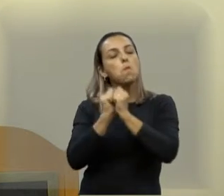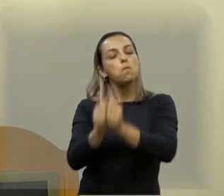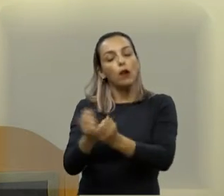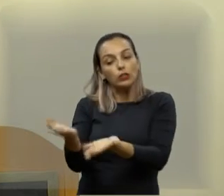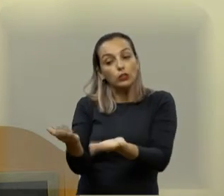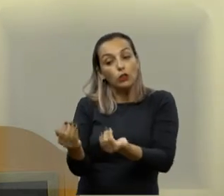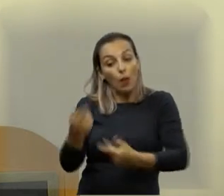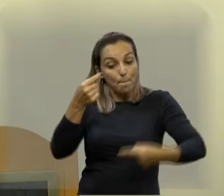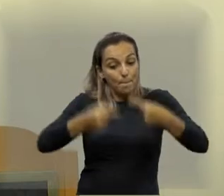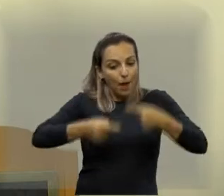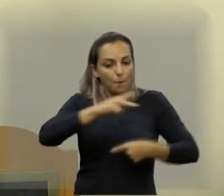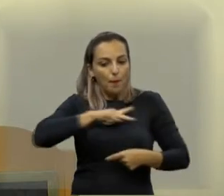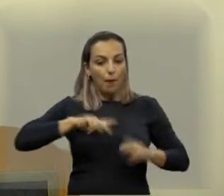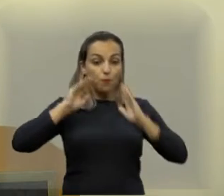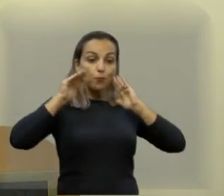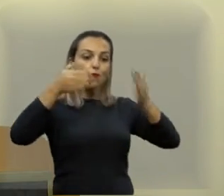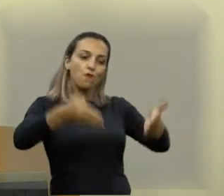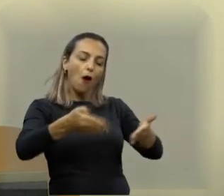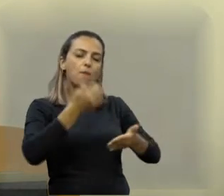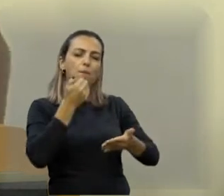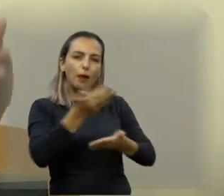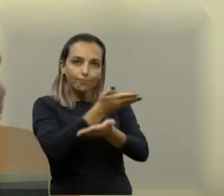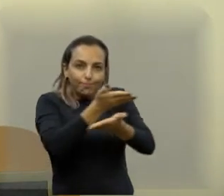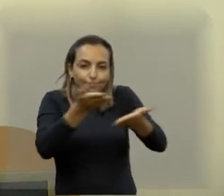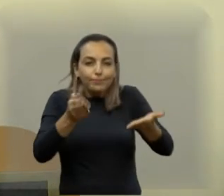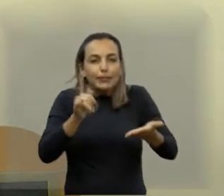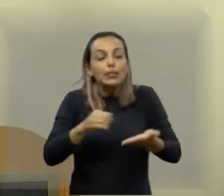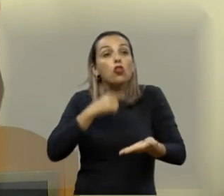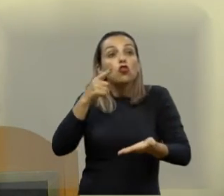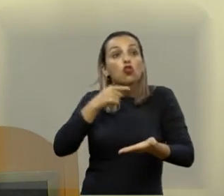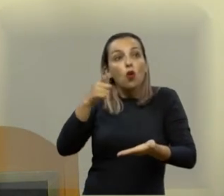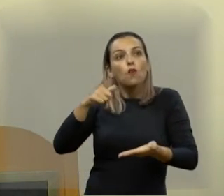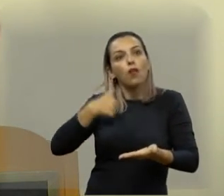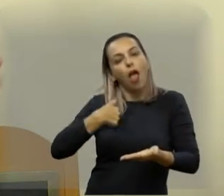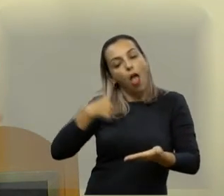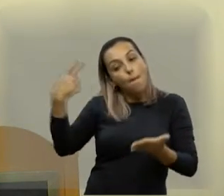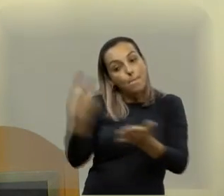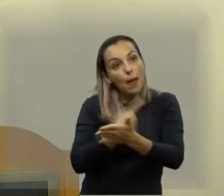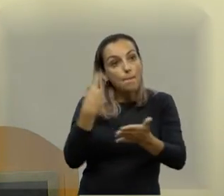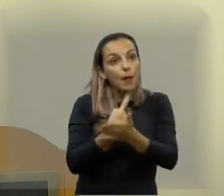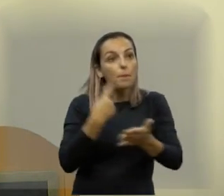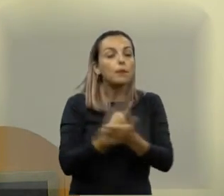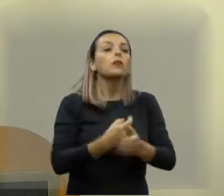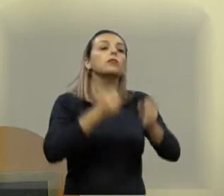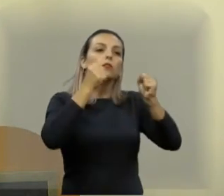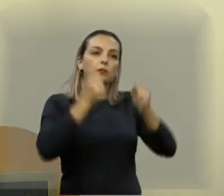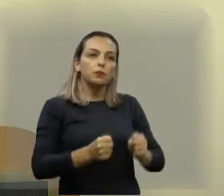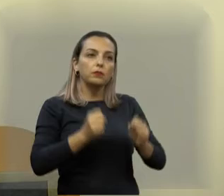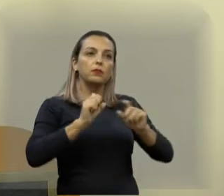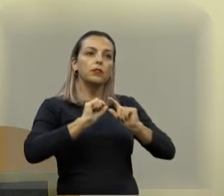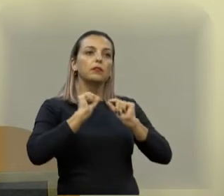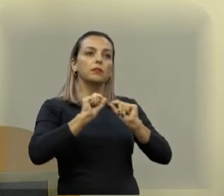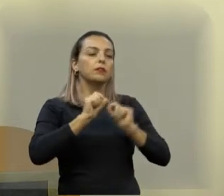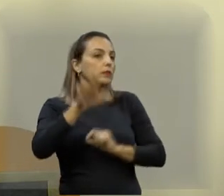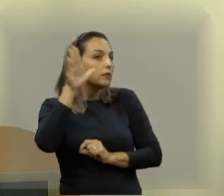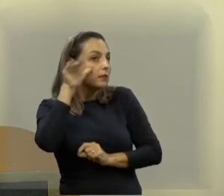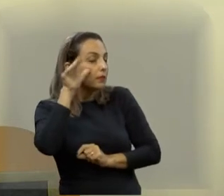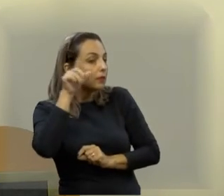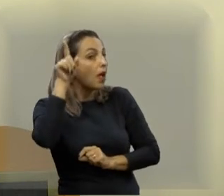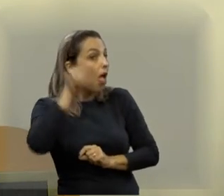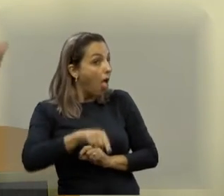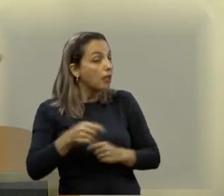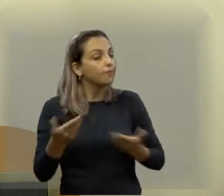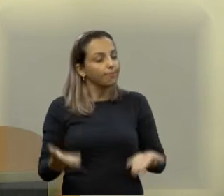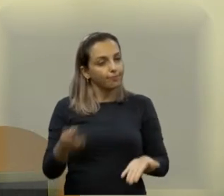políticas públicas então eu peço para você e Se tiverem alguma dúvida estou aqui né para esclarecer eu acho interessante e